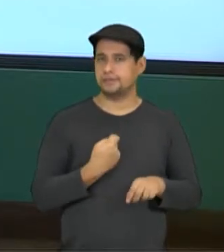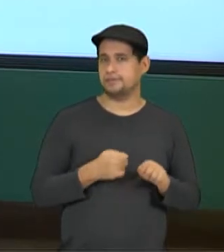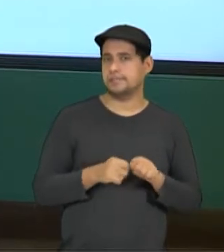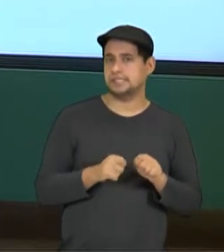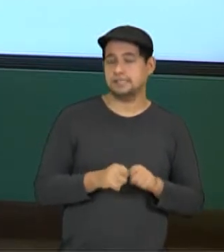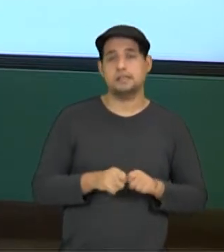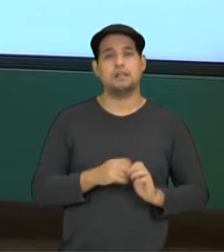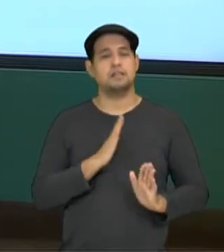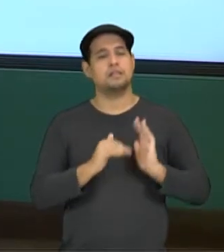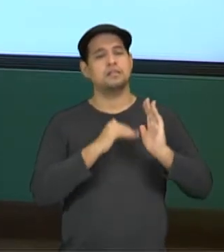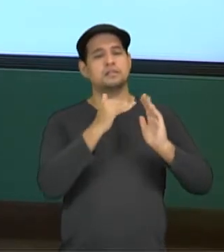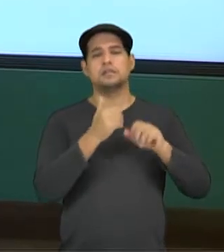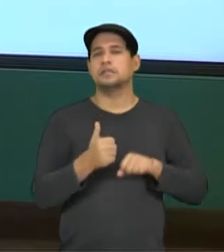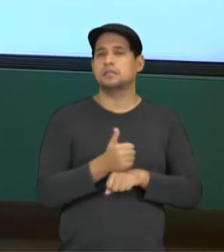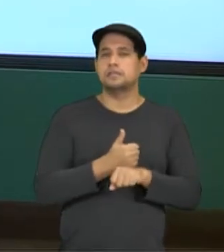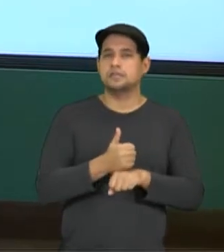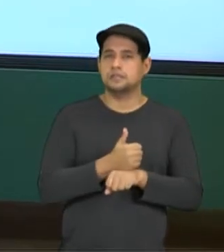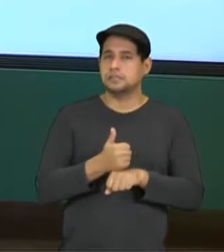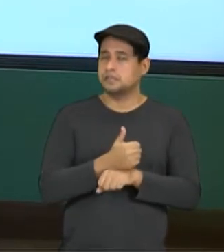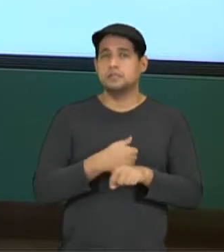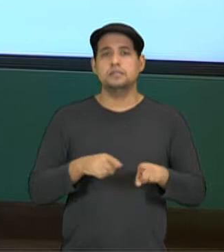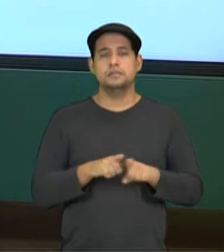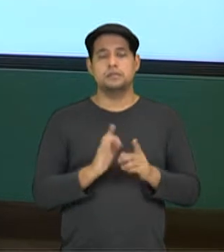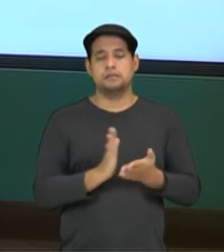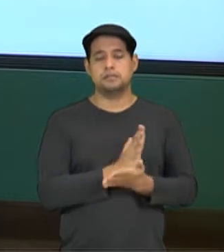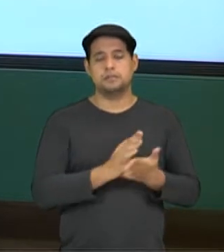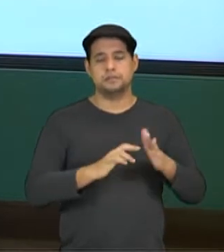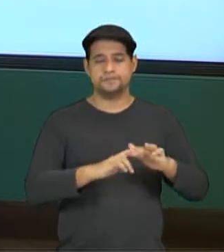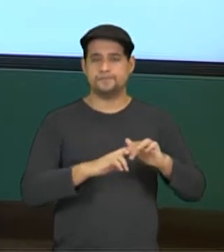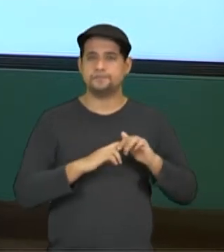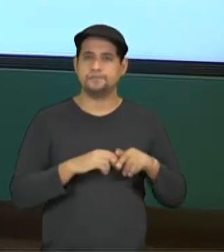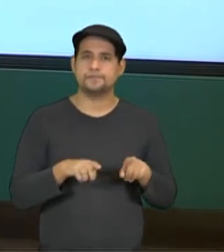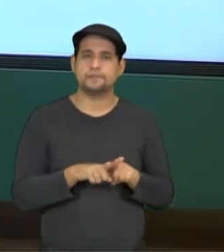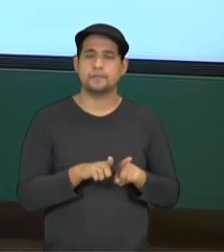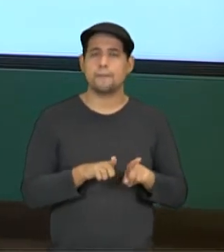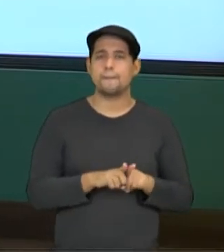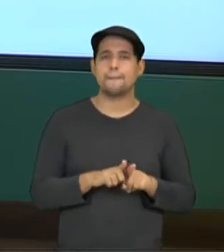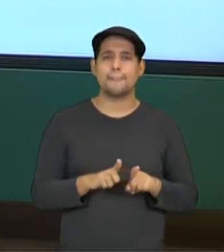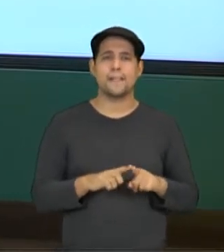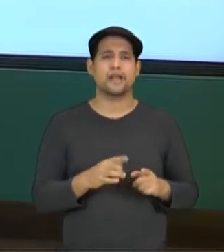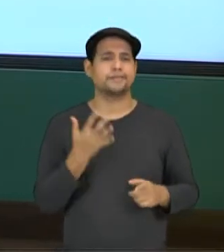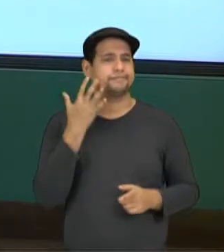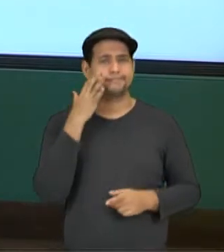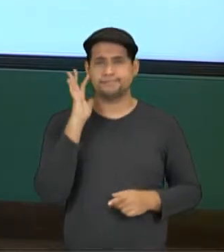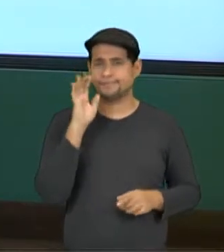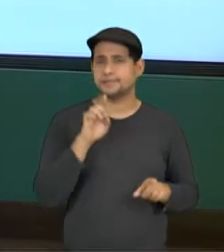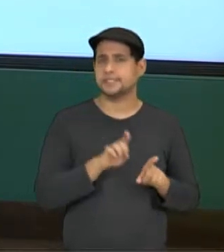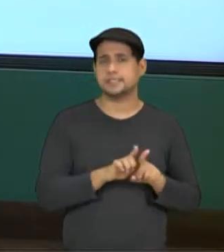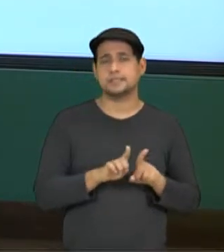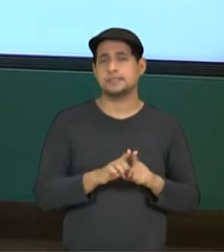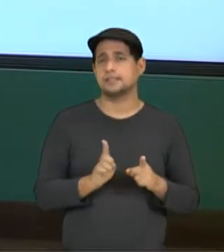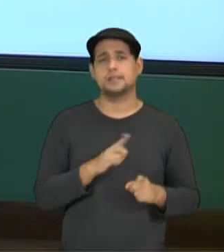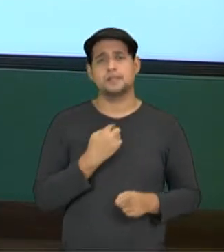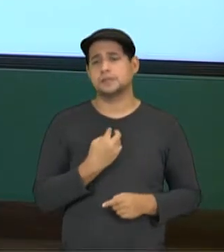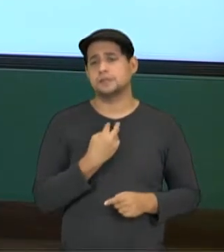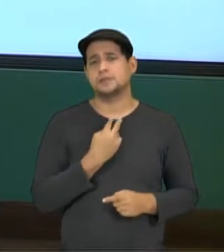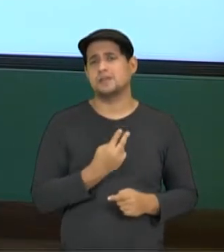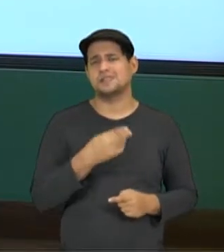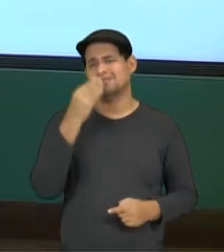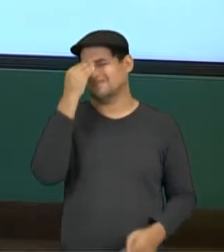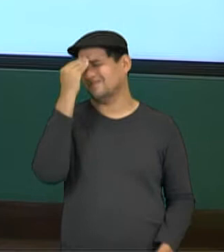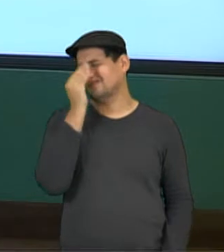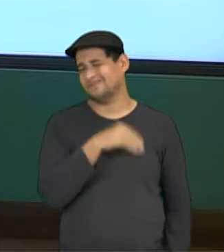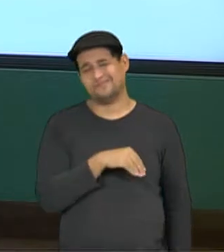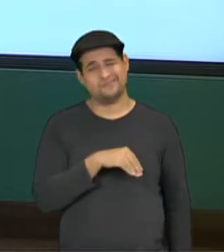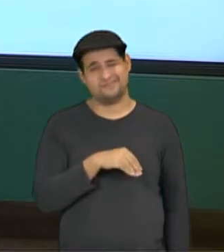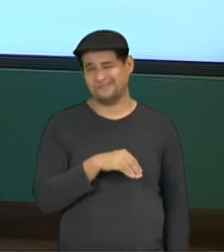o desenvolvimento profissional. Mas por algum motivo pode de repente não acontecer. Não podemos desistir.